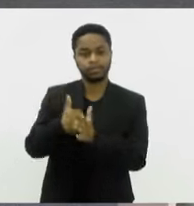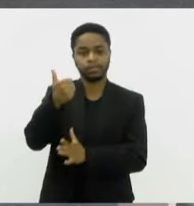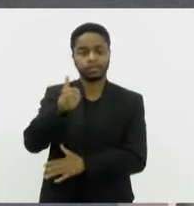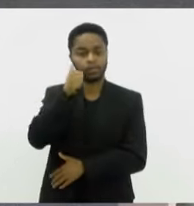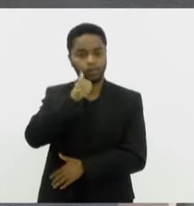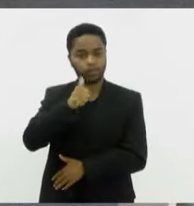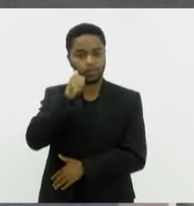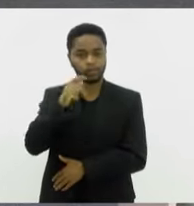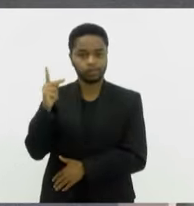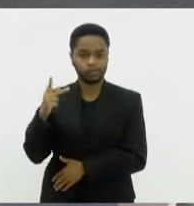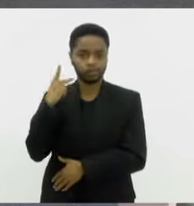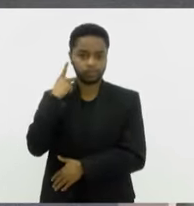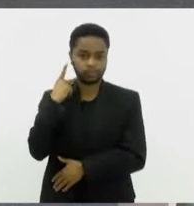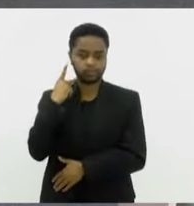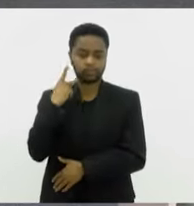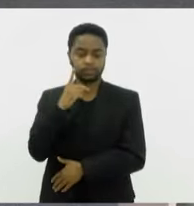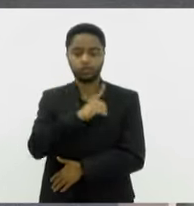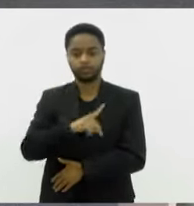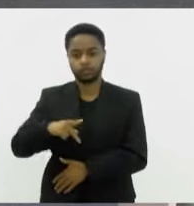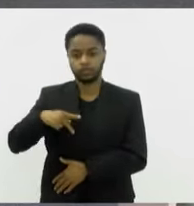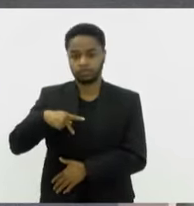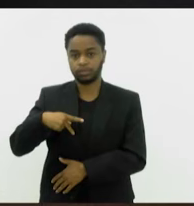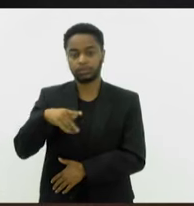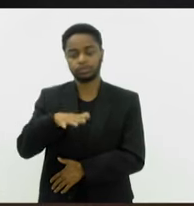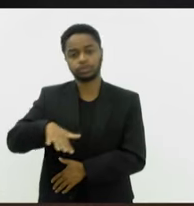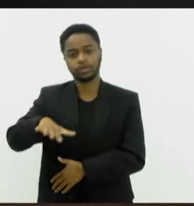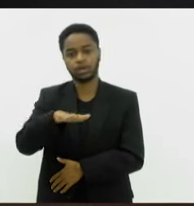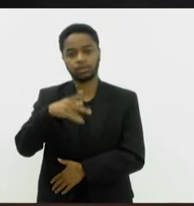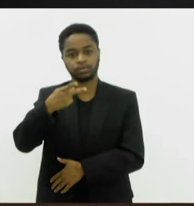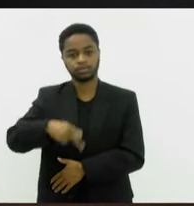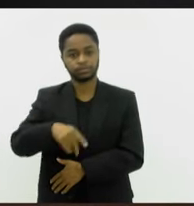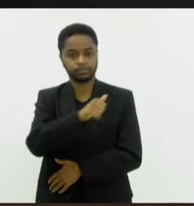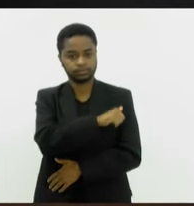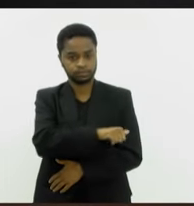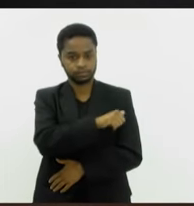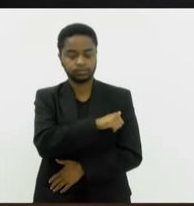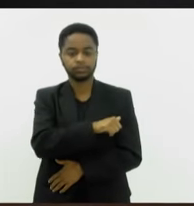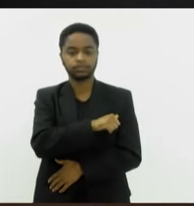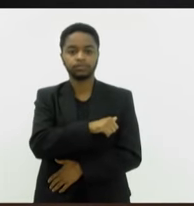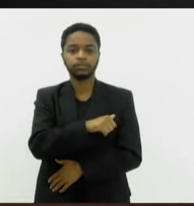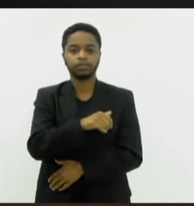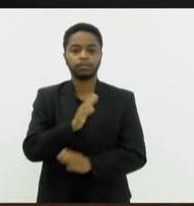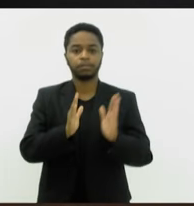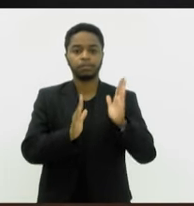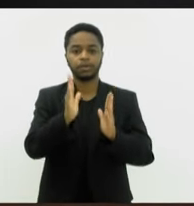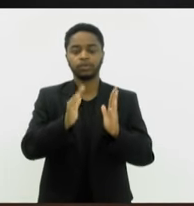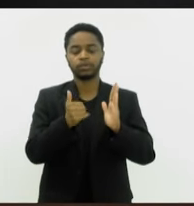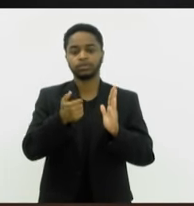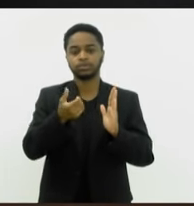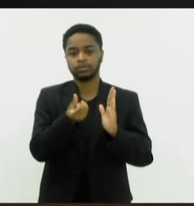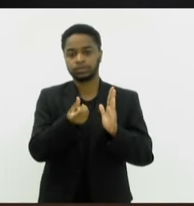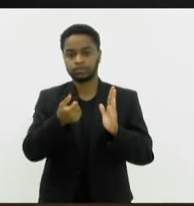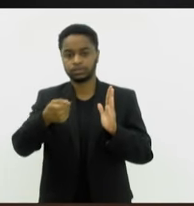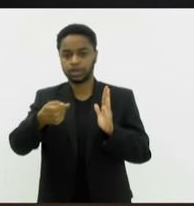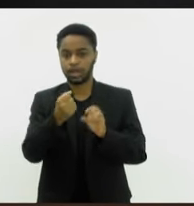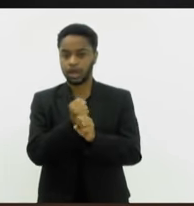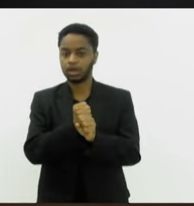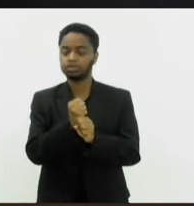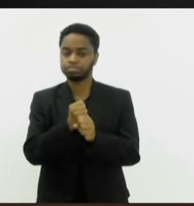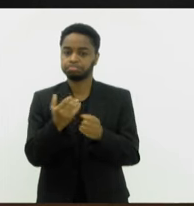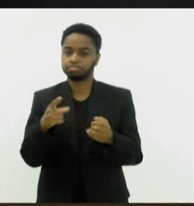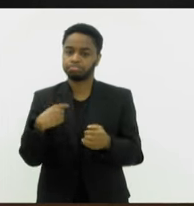procuradora a primeira defensora pública geral no estado do Rio de Janeiro depois de 67 anos muito nos